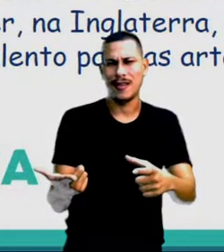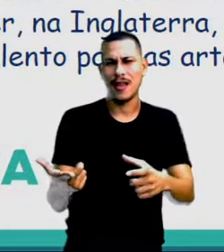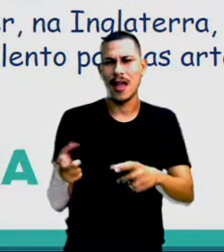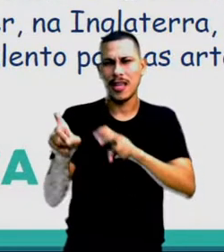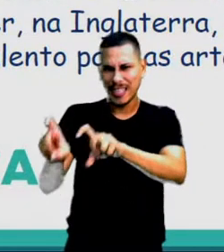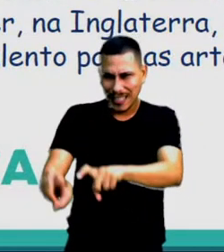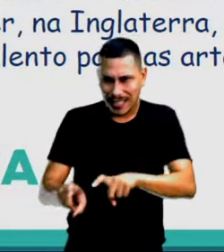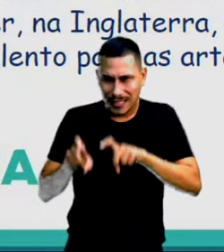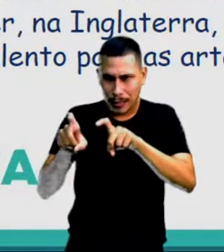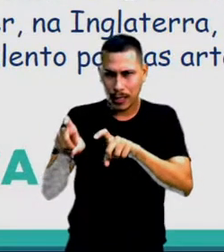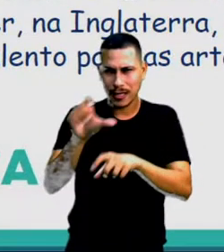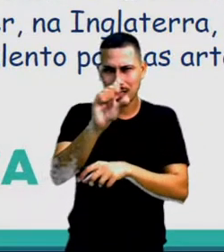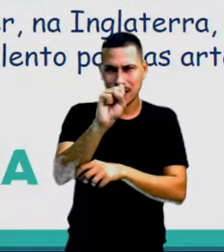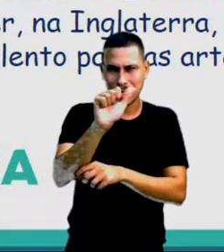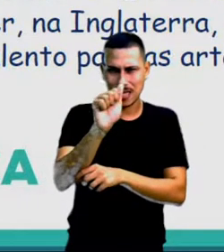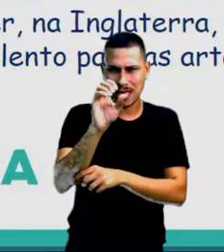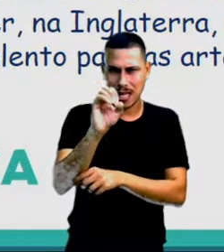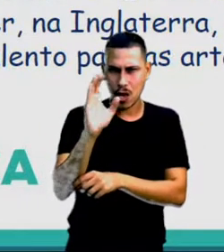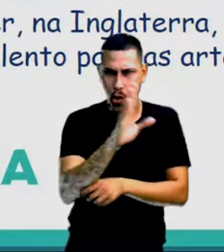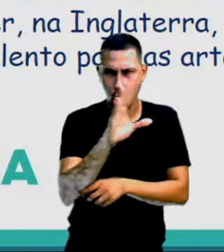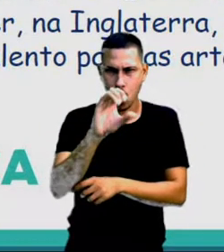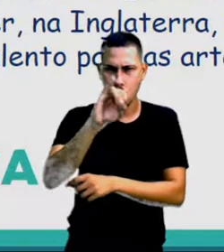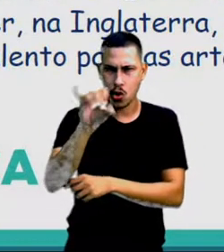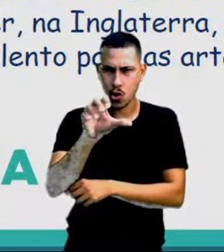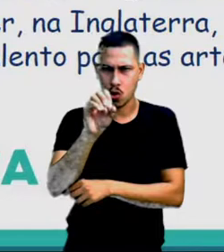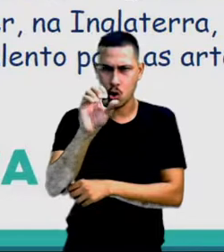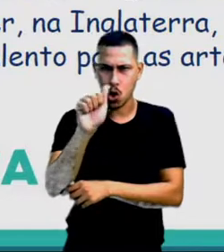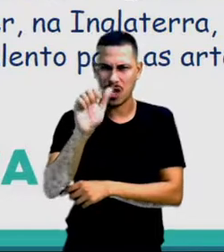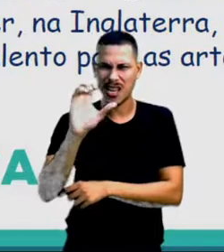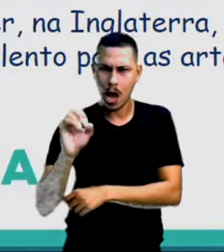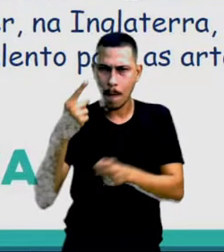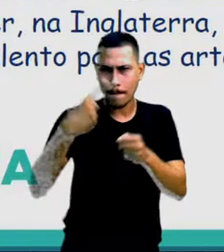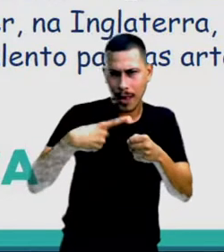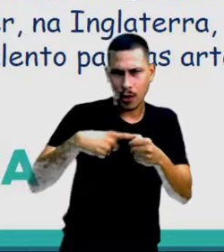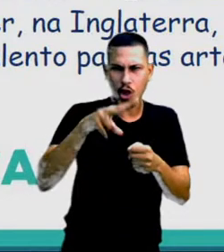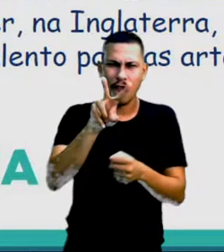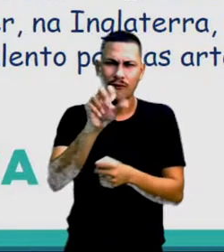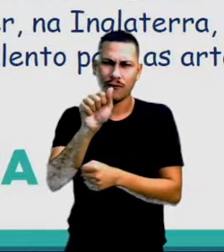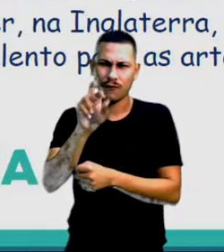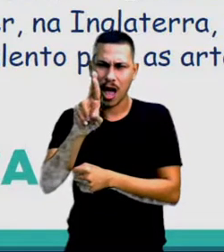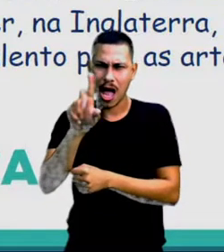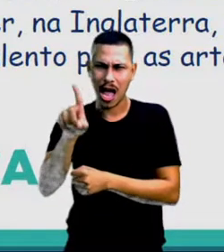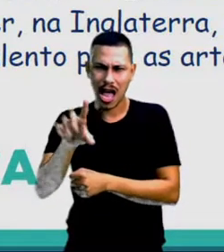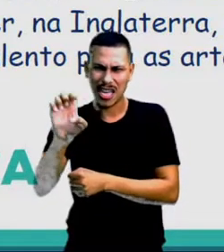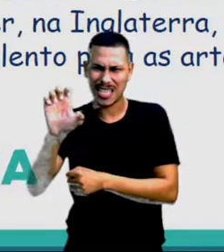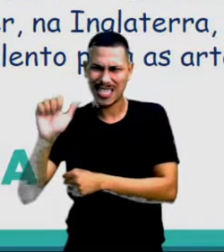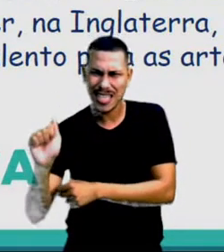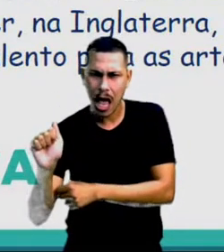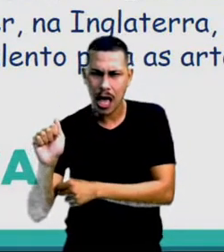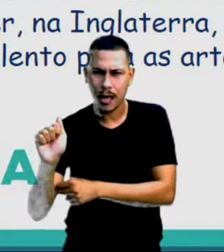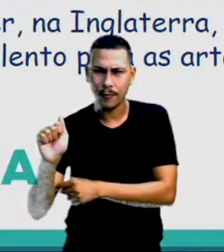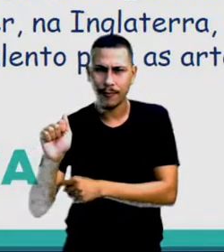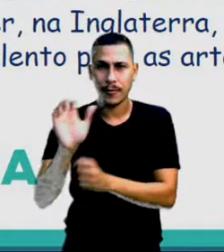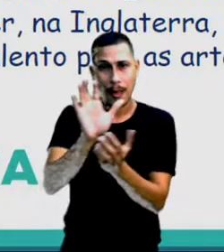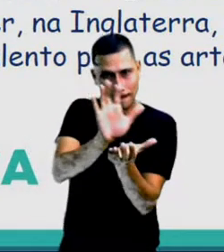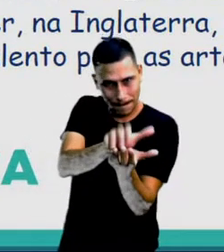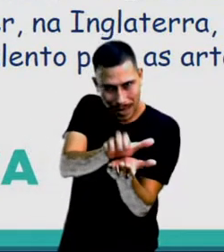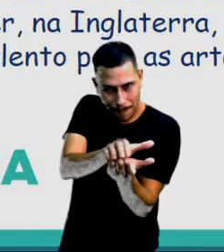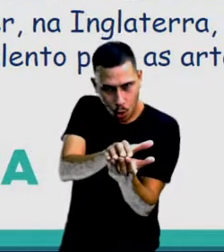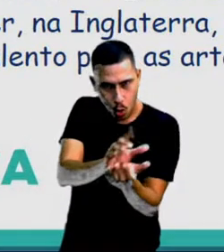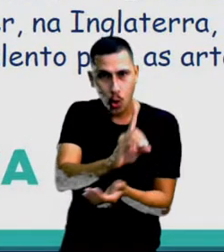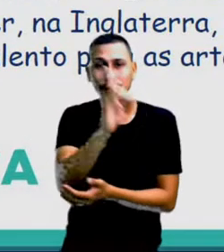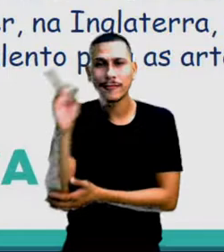São João, no bairro da Várzea, na cidade do Recife, Pernambuco, no dia 11